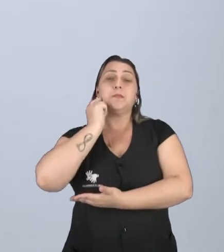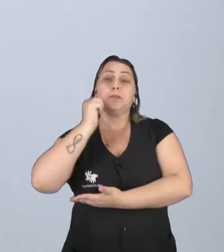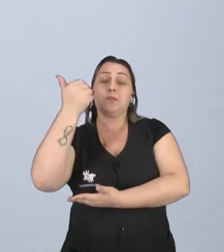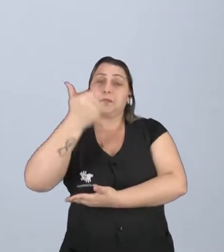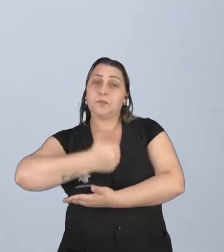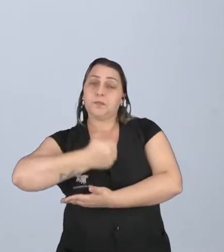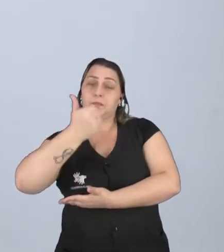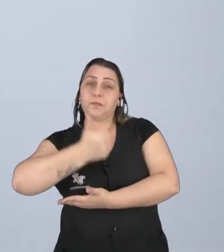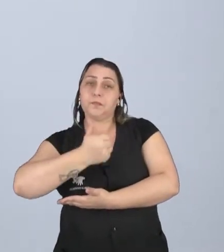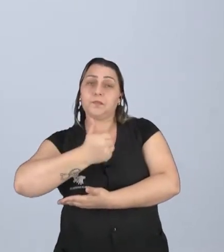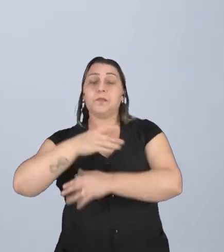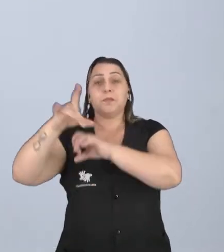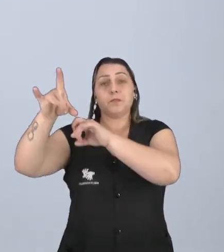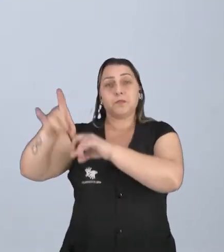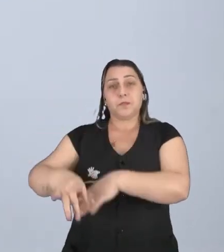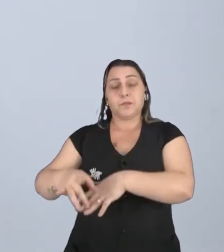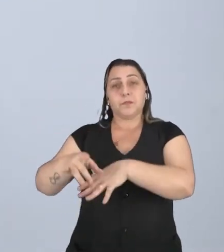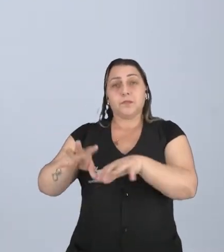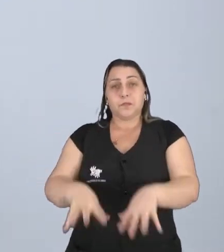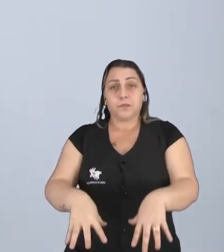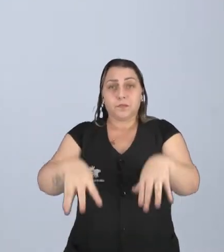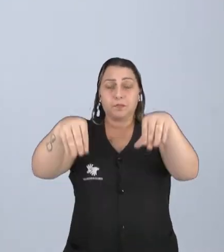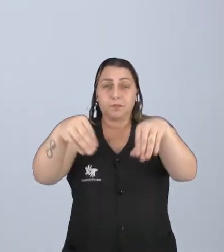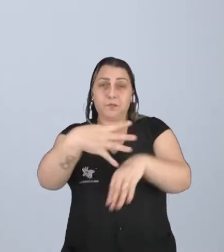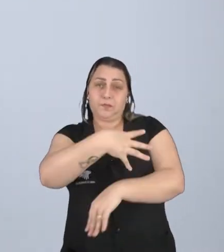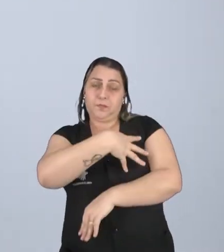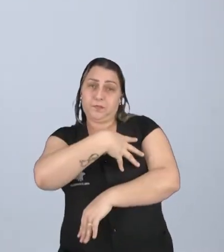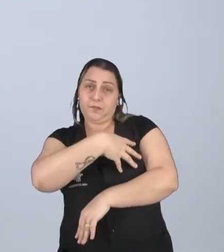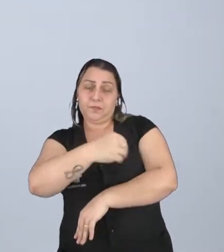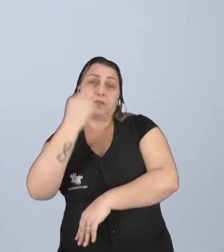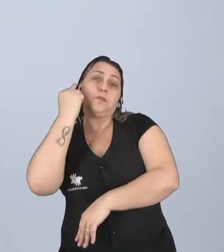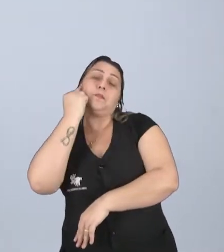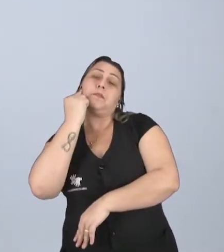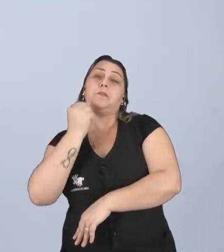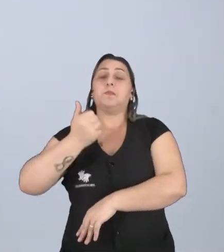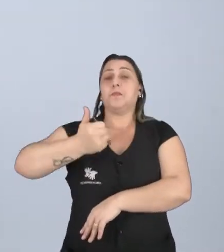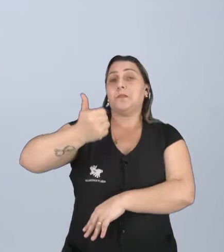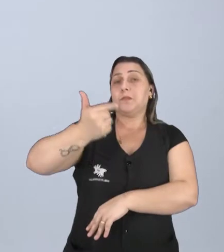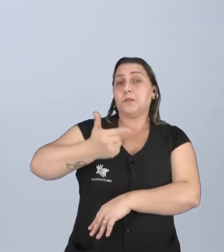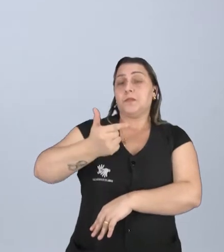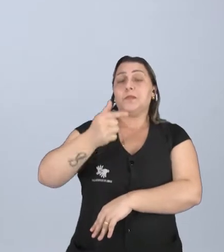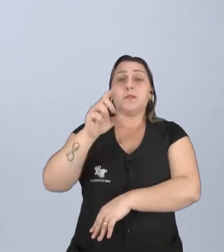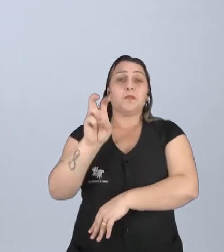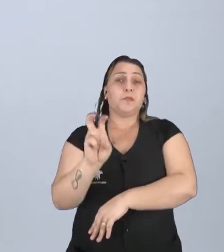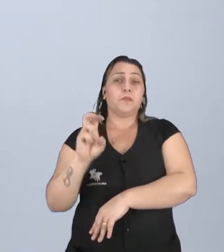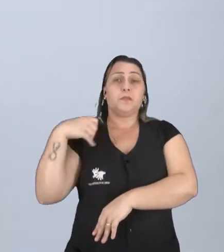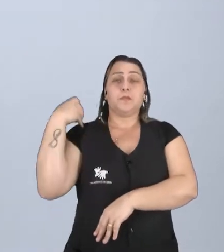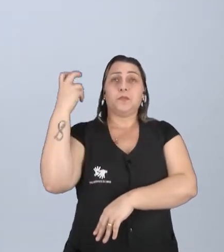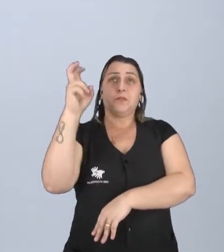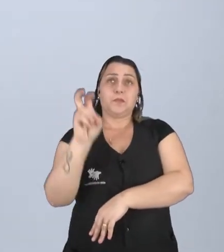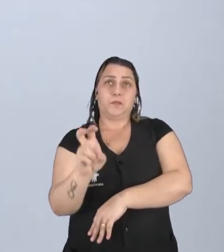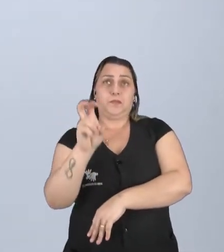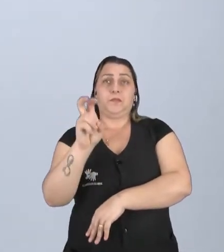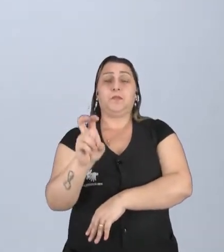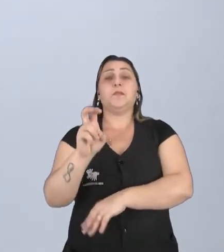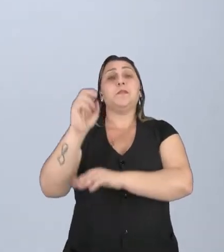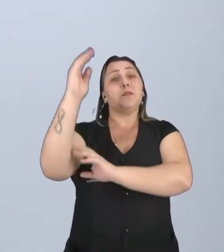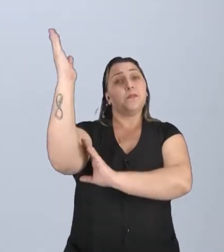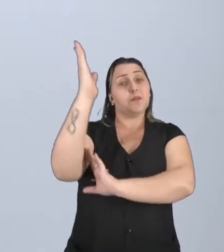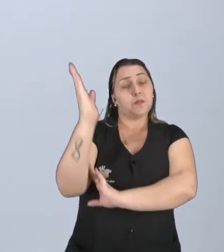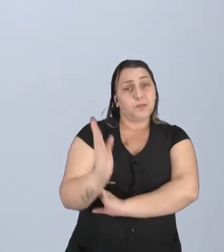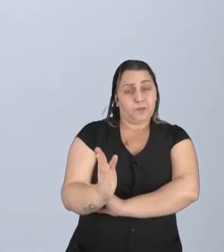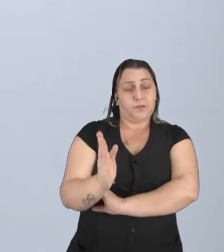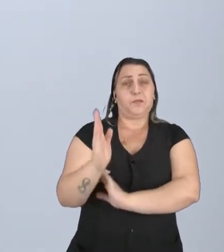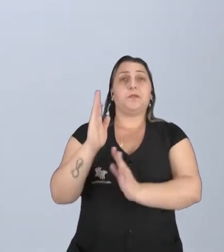I, ele abdicou o trono, né, seu filho, né, o Pedro de Alcântara, tinha apenas 5 anos de idade. Então, o Brasil,